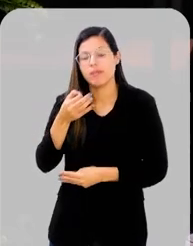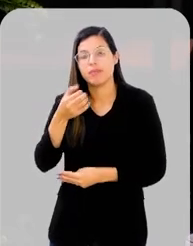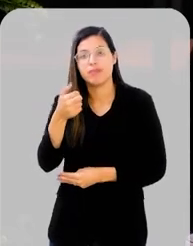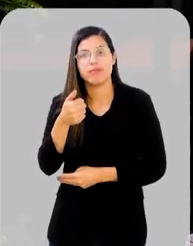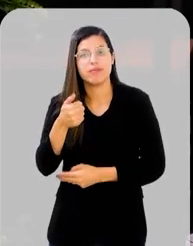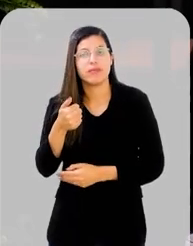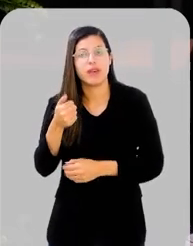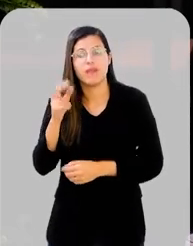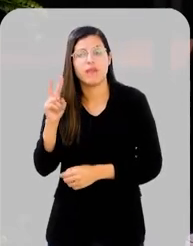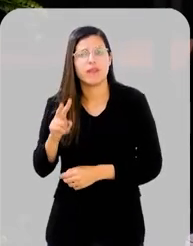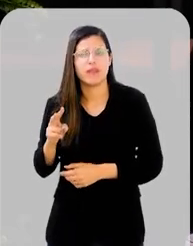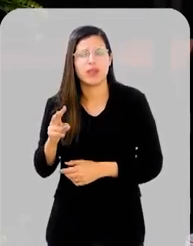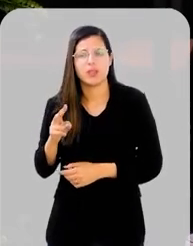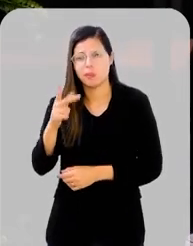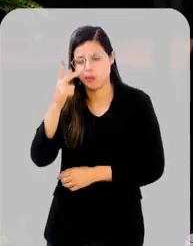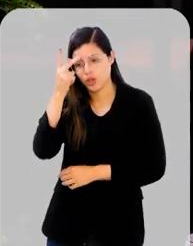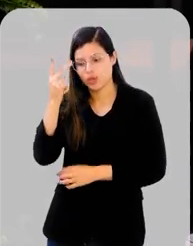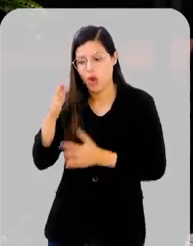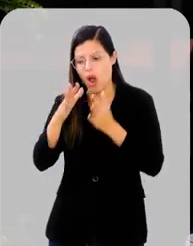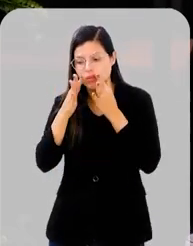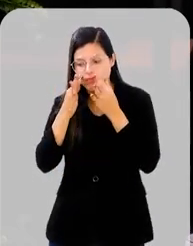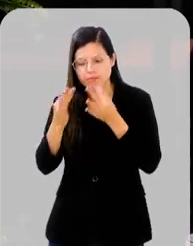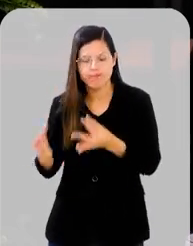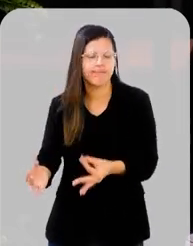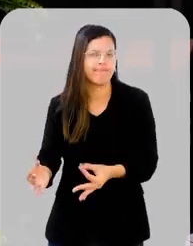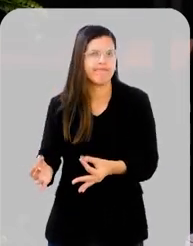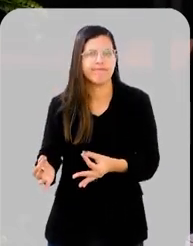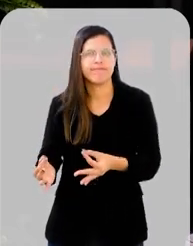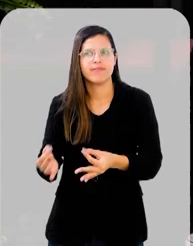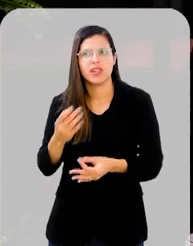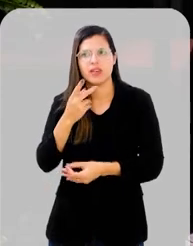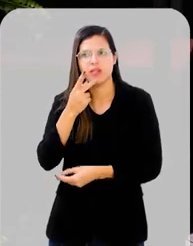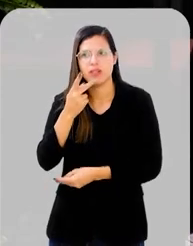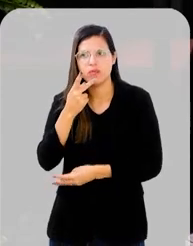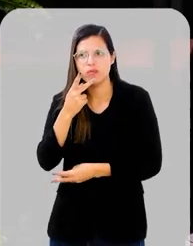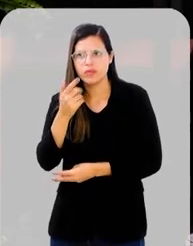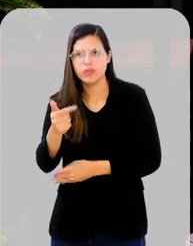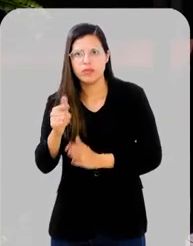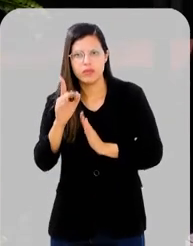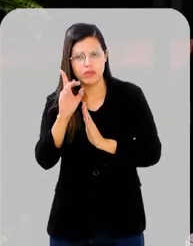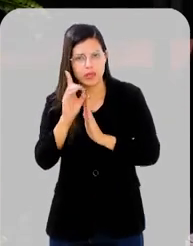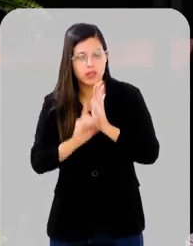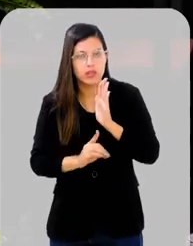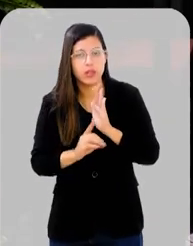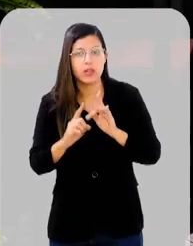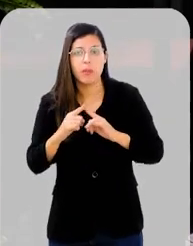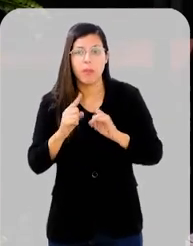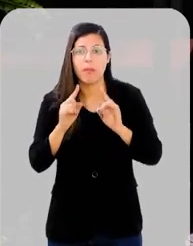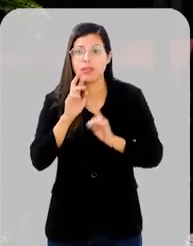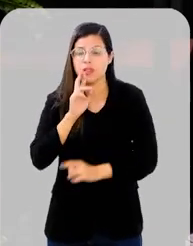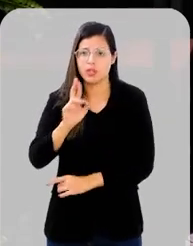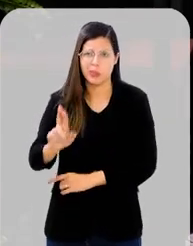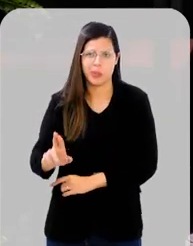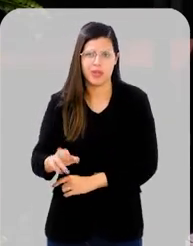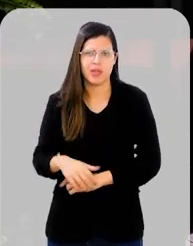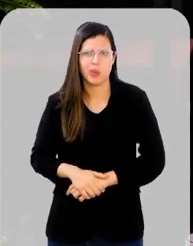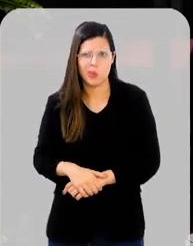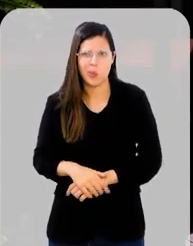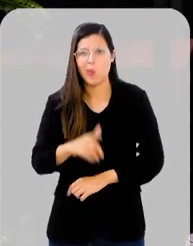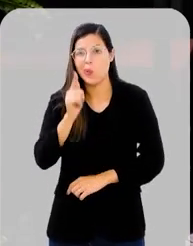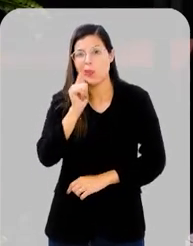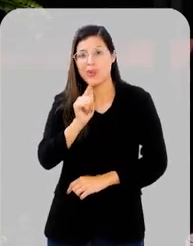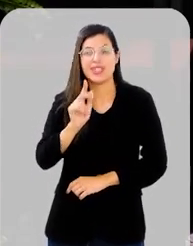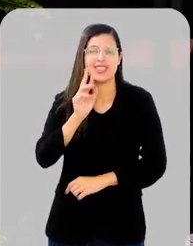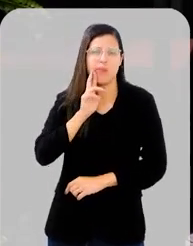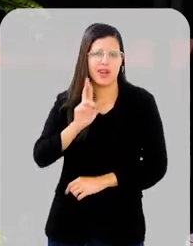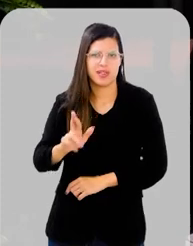alguém tá me ouvindo pela primeira vez alguém me disse que eu não tenho esse direito mas alguém me respondeu teve uma